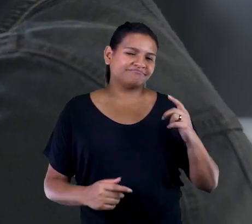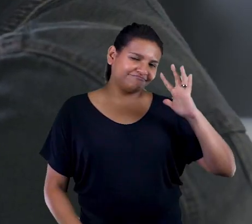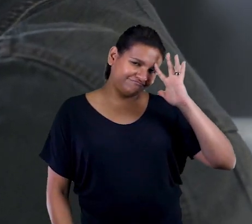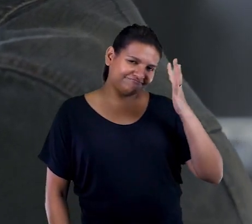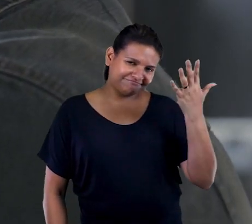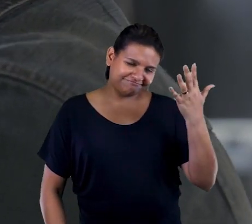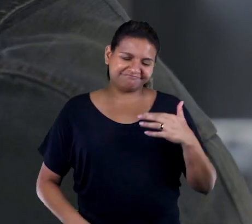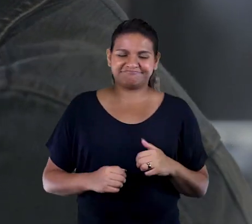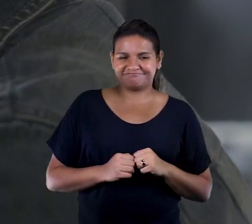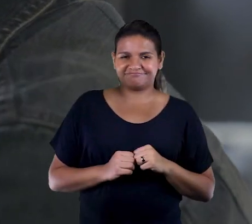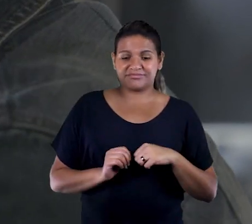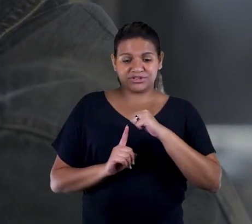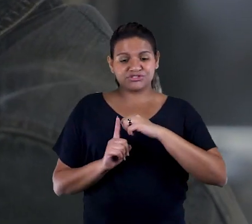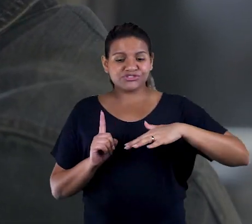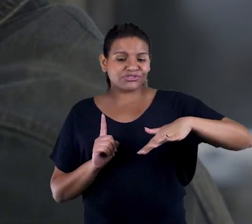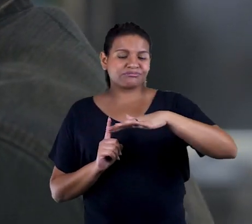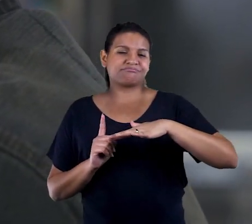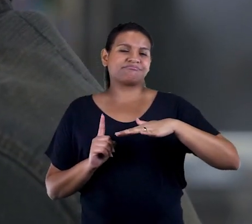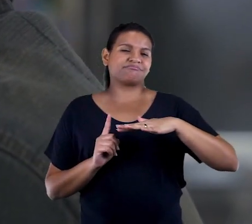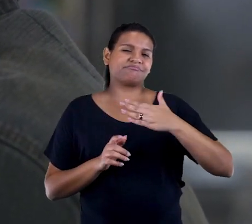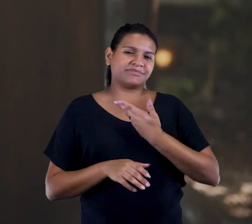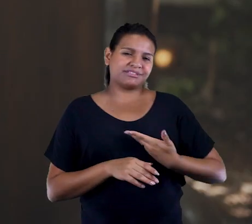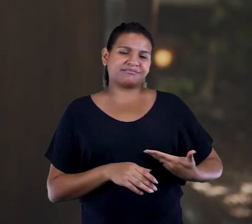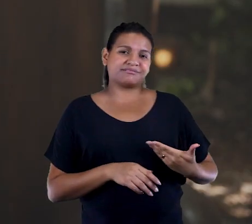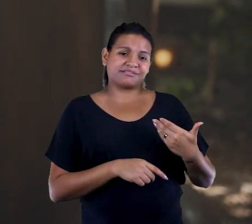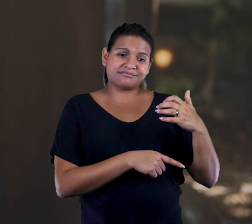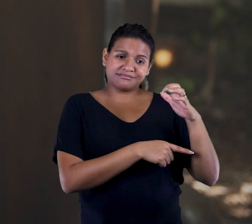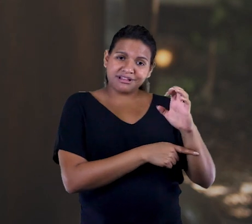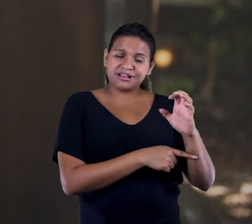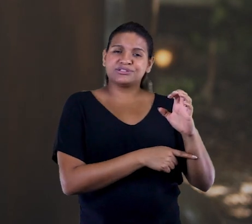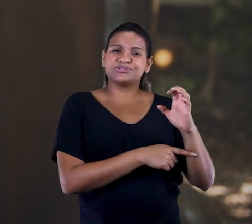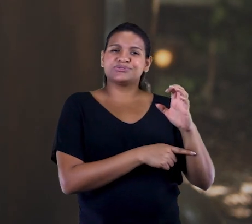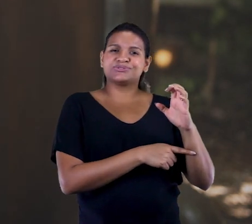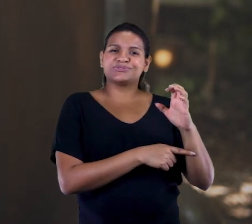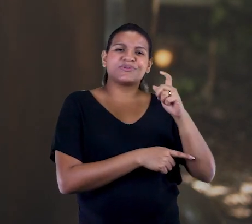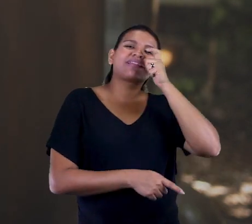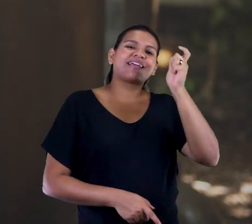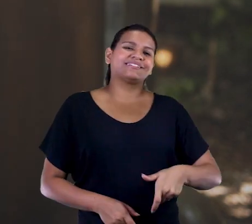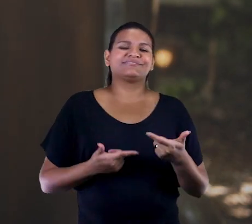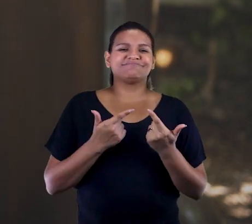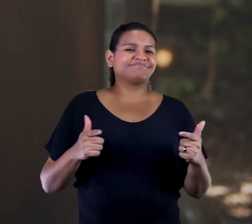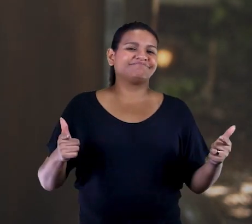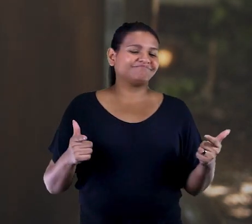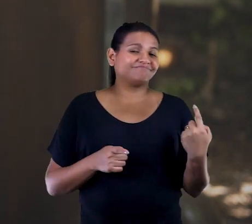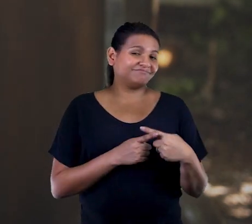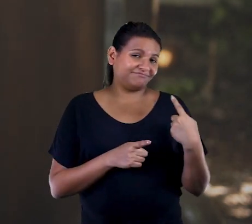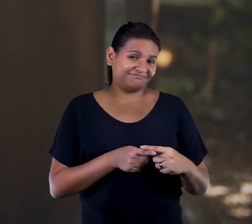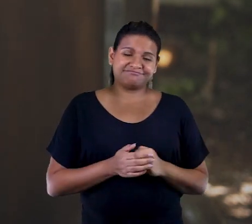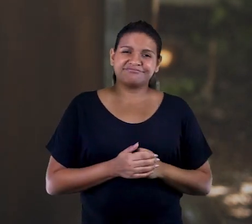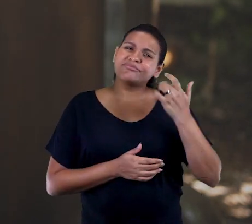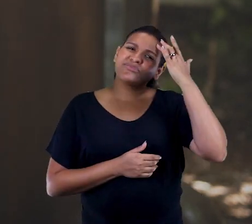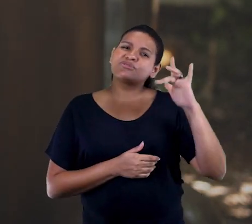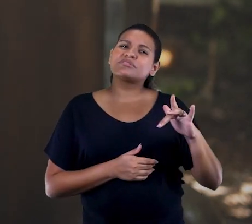Você vê que o interesse da sociedade e do Estado é tão pouco que não se sabe quantos animais de rua